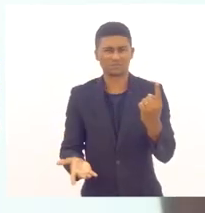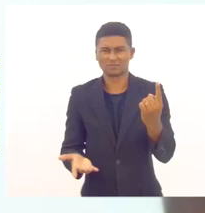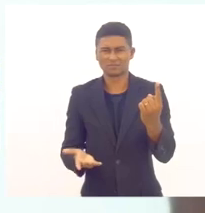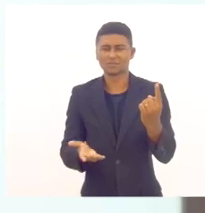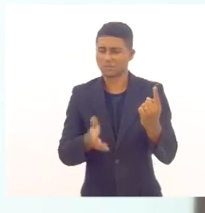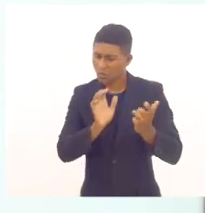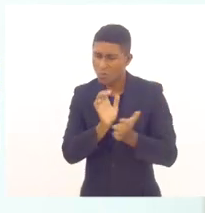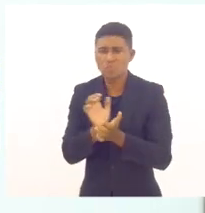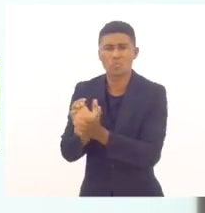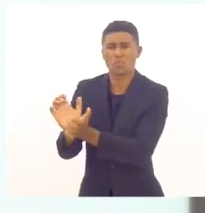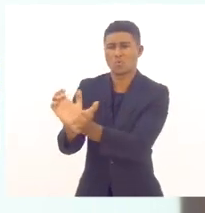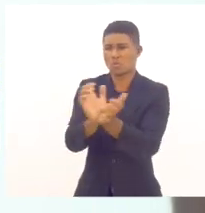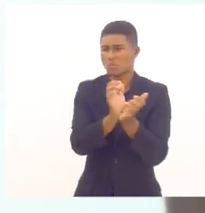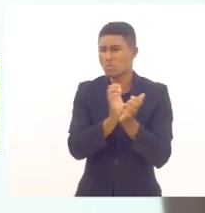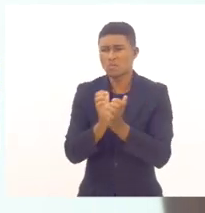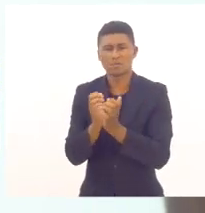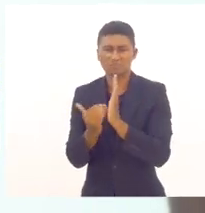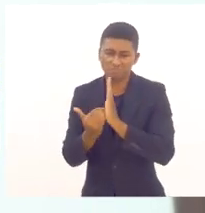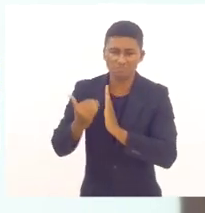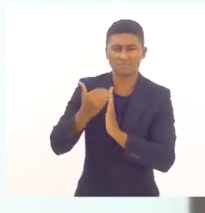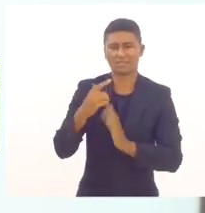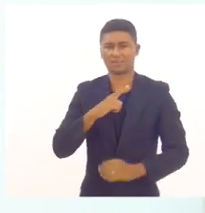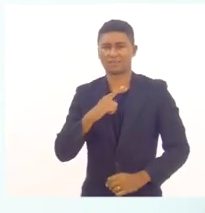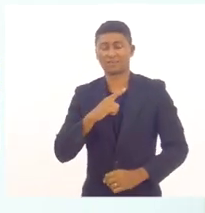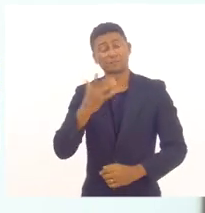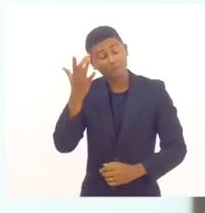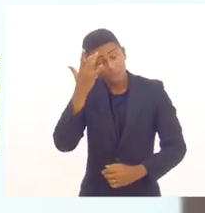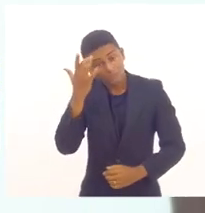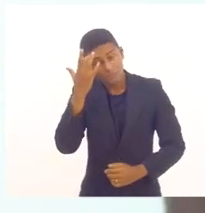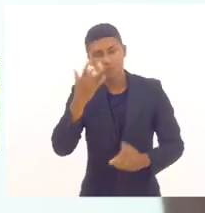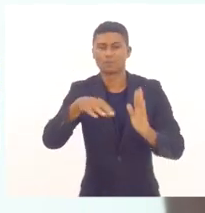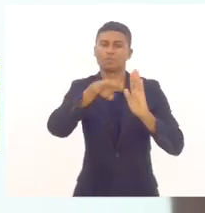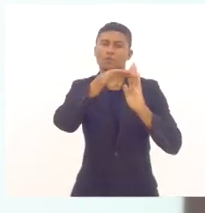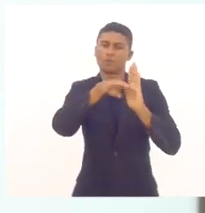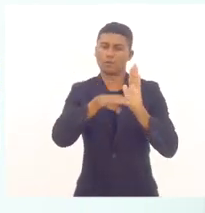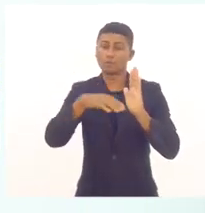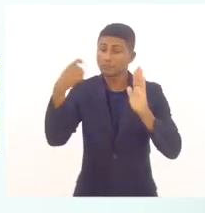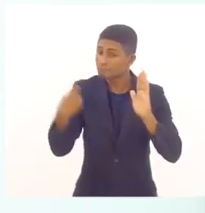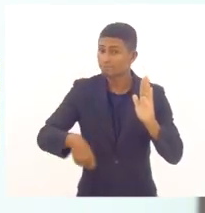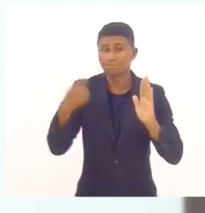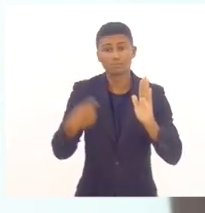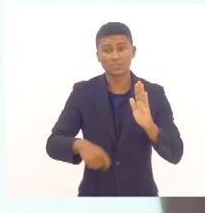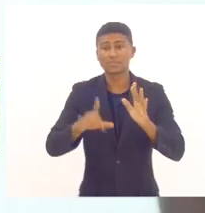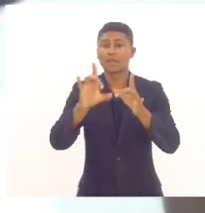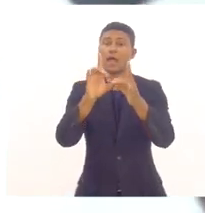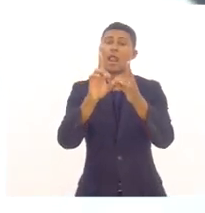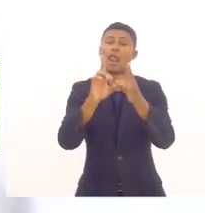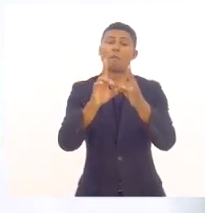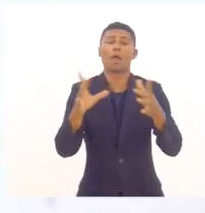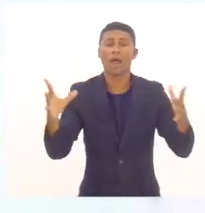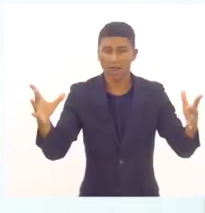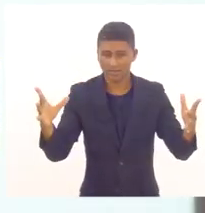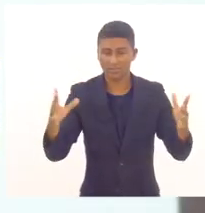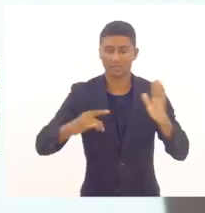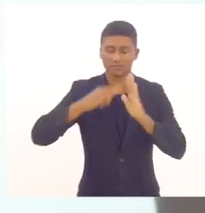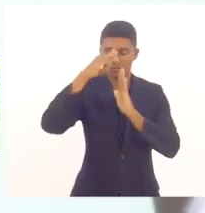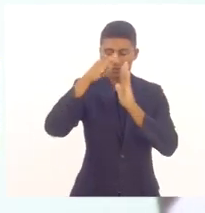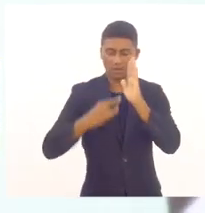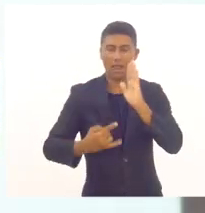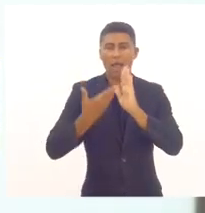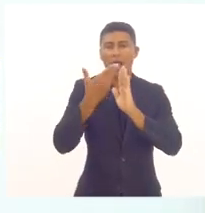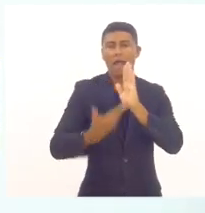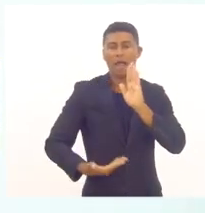as diretrizes de qualquer programa. Eu acho que o programa tem que ser implantado de forma muito democrática, com editais públicos,